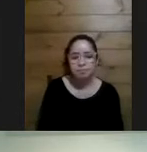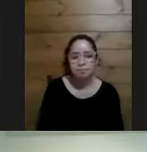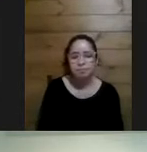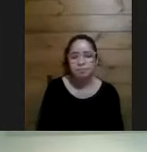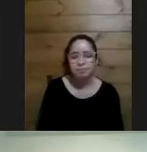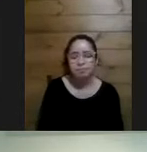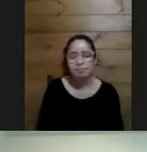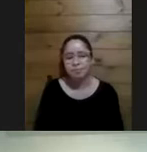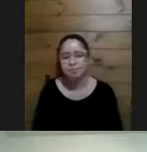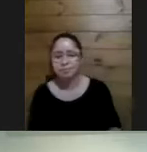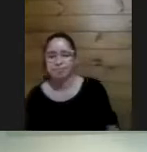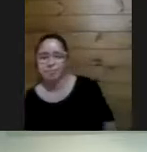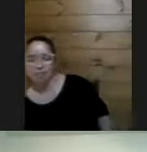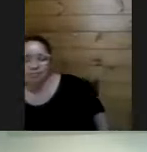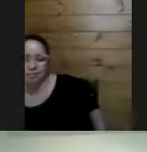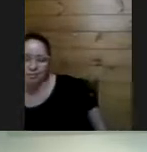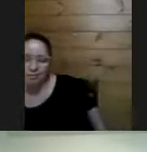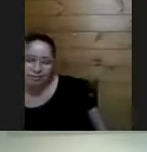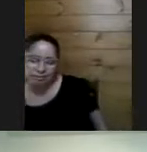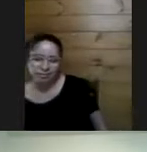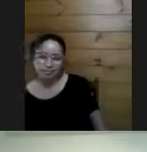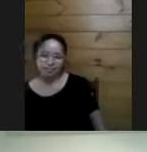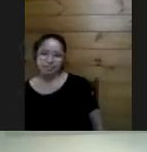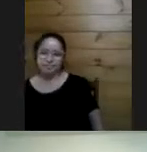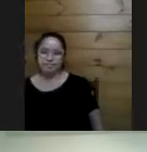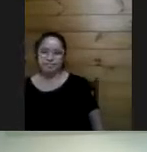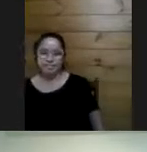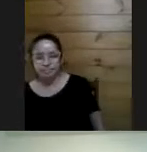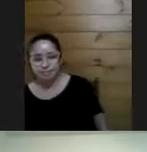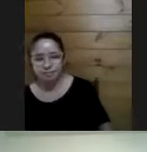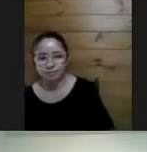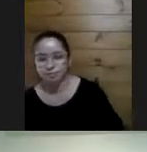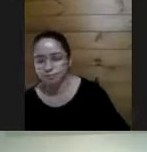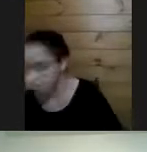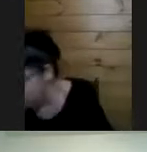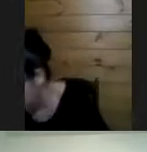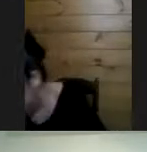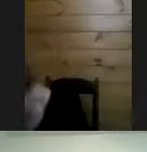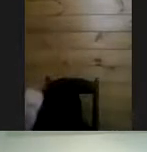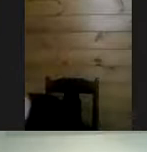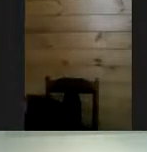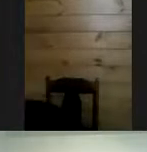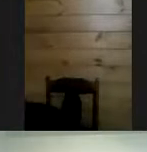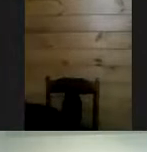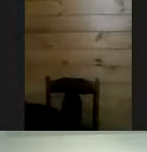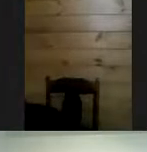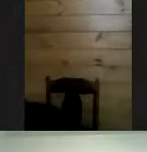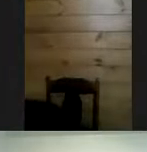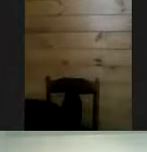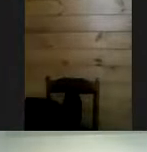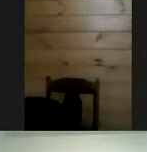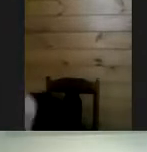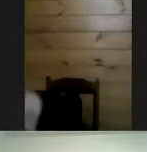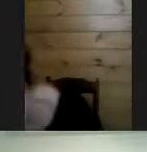te cumprimentei certo. É só porque no protocolo apareceu aqui o Dr. Wagner. Mas esse é ponta firme, Dr. Carlos Eduardo